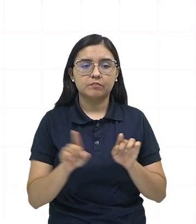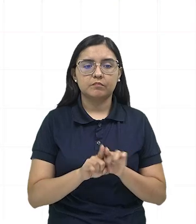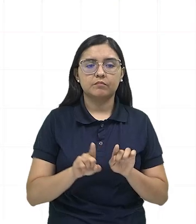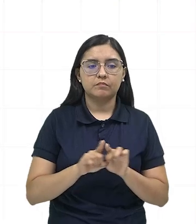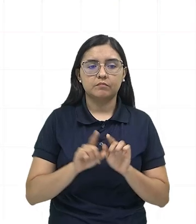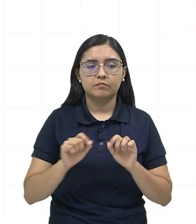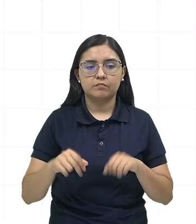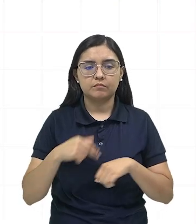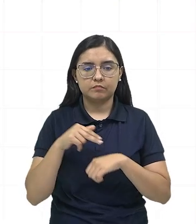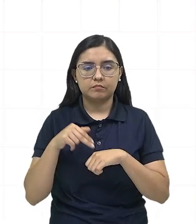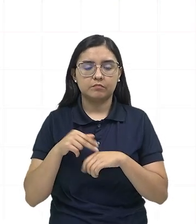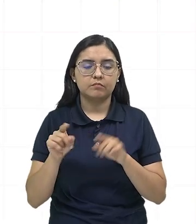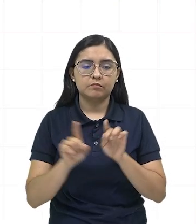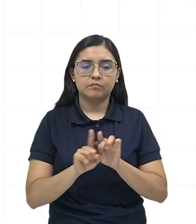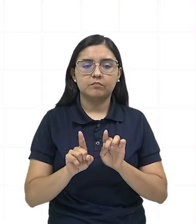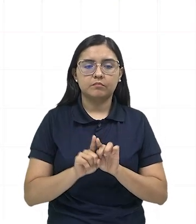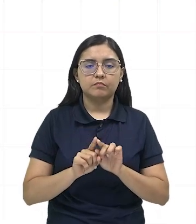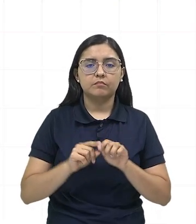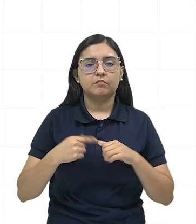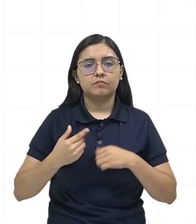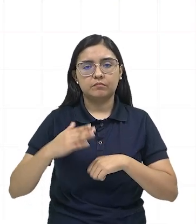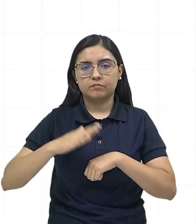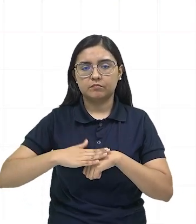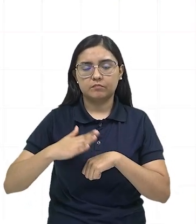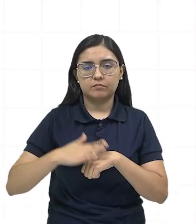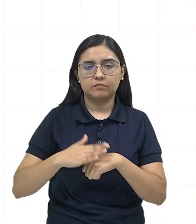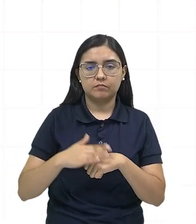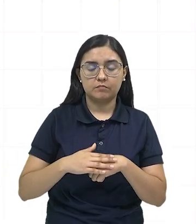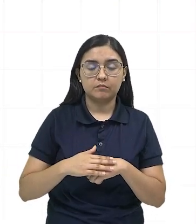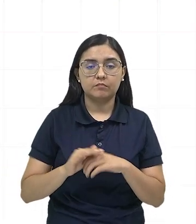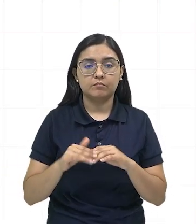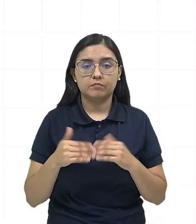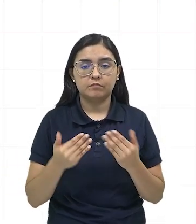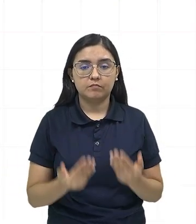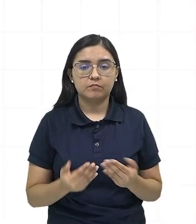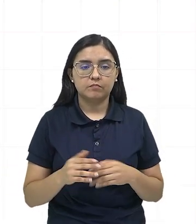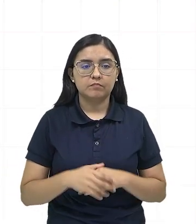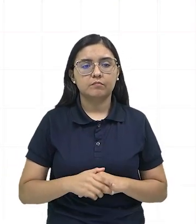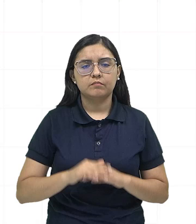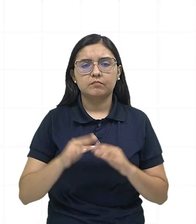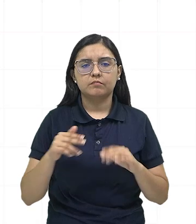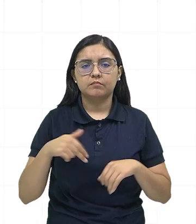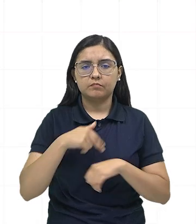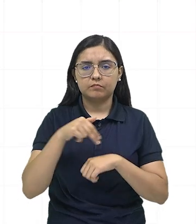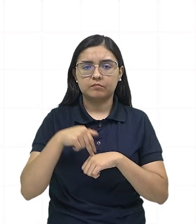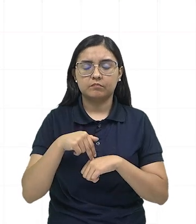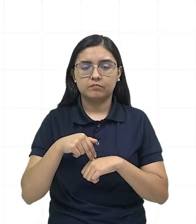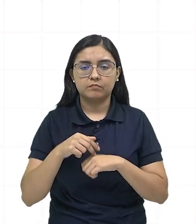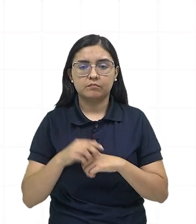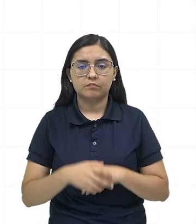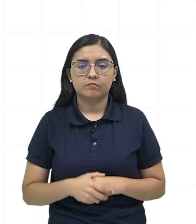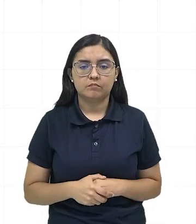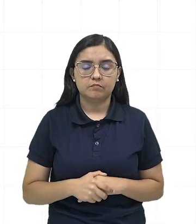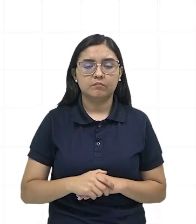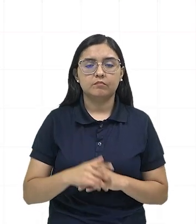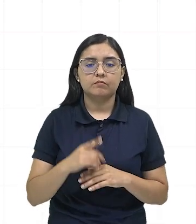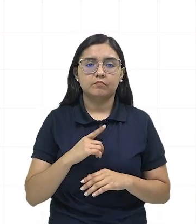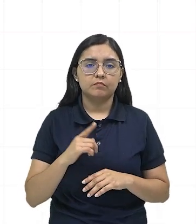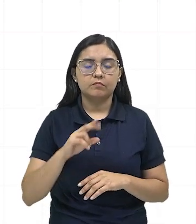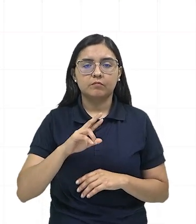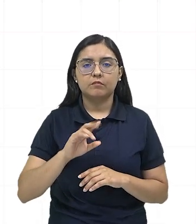nacionalismo e autonomia, né? Então percebam aí que a ideia de nação ela vai além do que uma